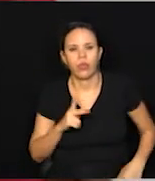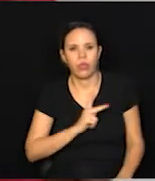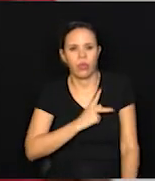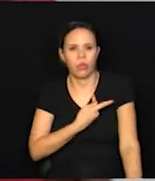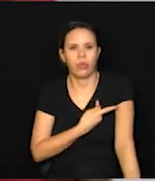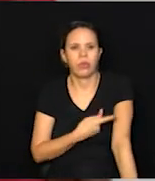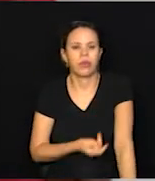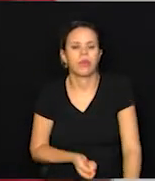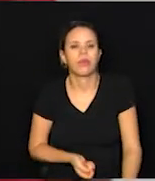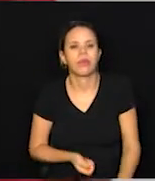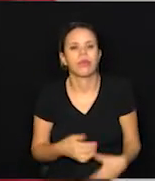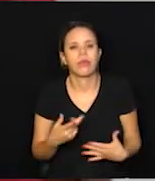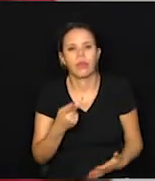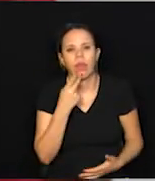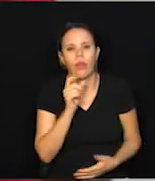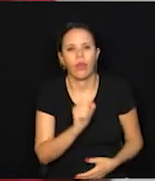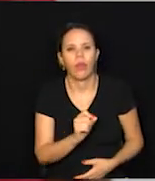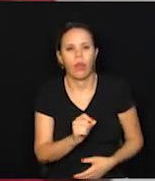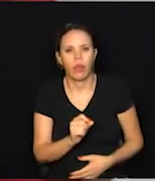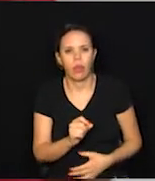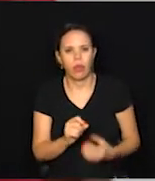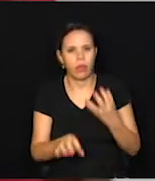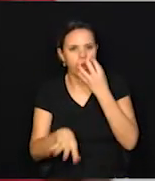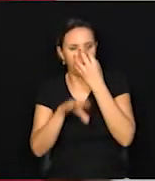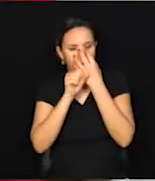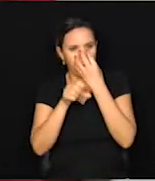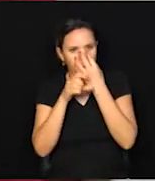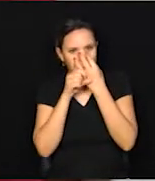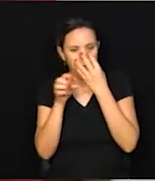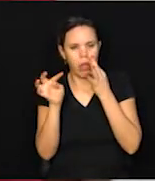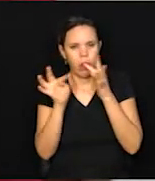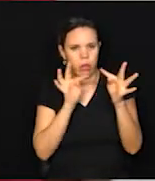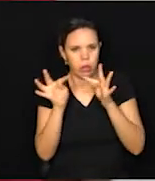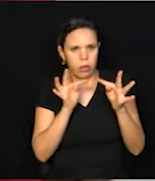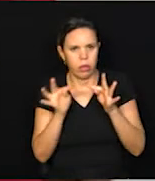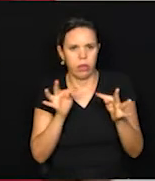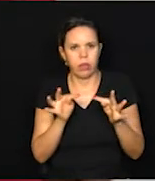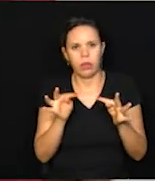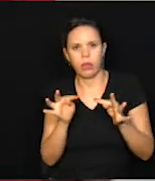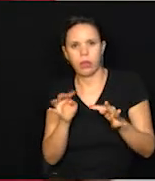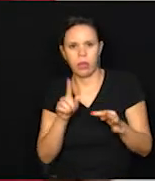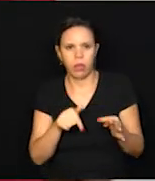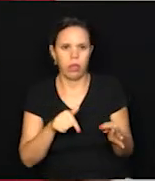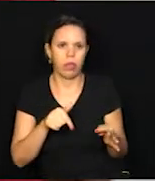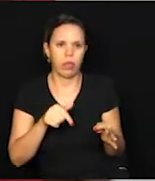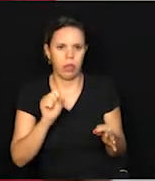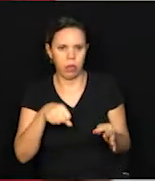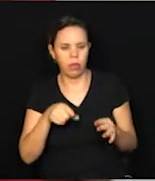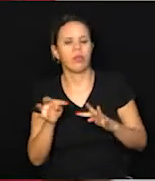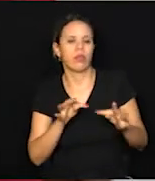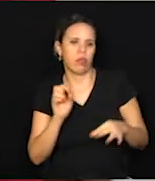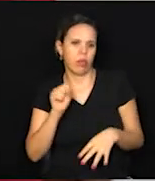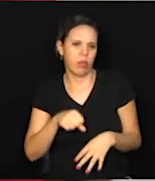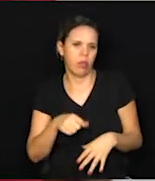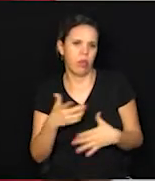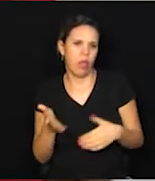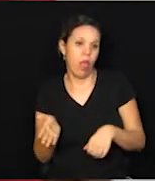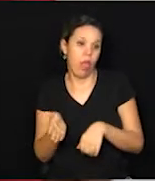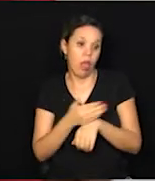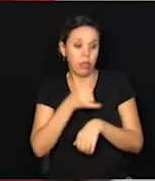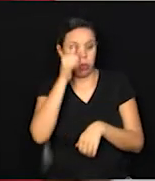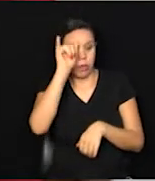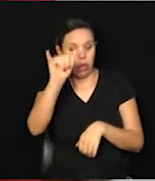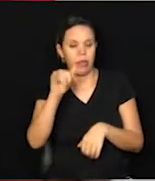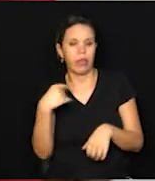Haddad, quando ele fala da oxigenoterapia. A oxigenoterapia é um tratamento precoce.